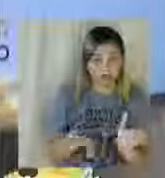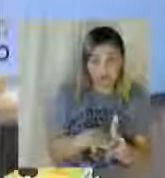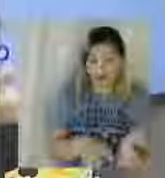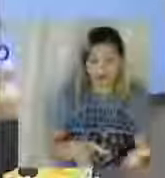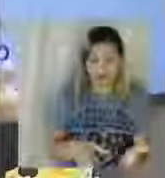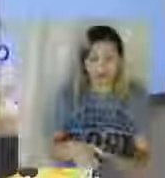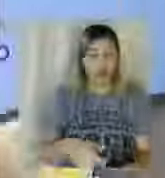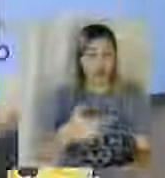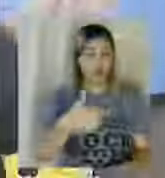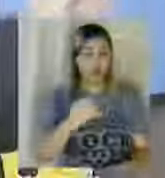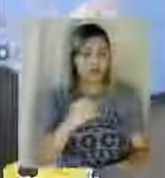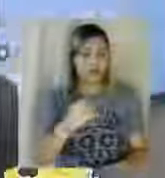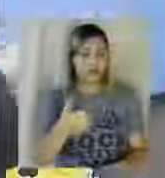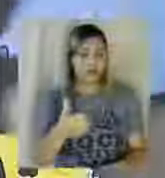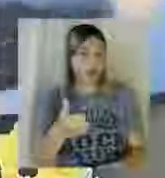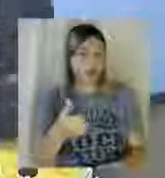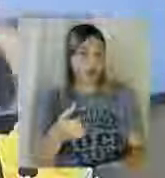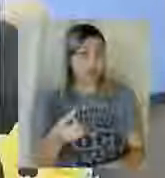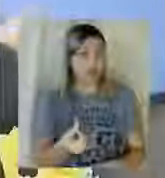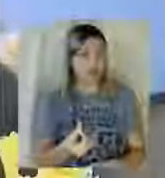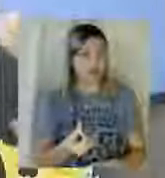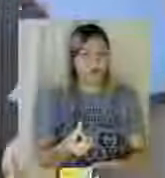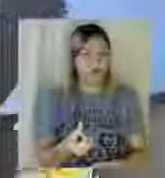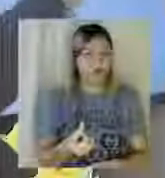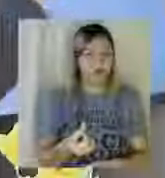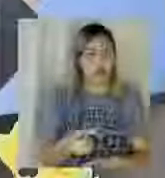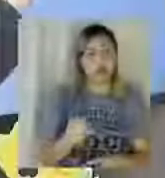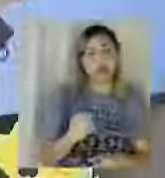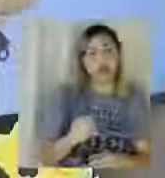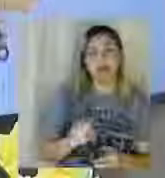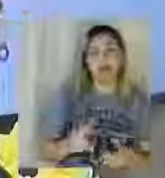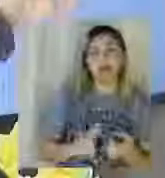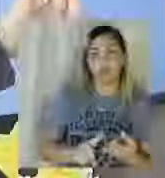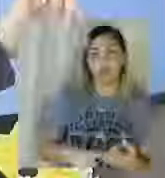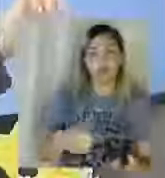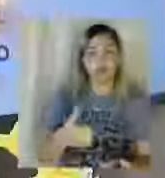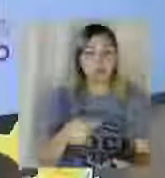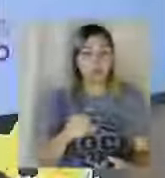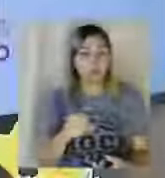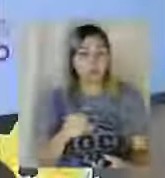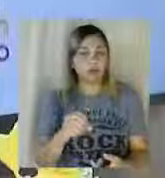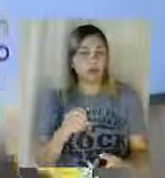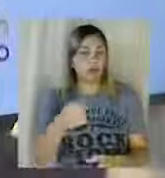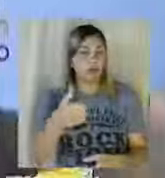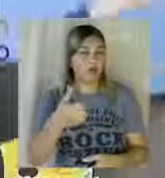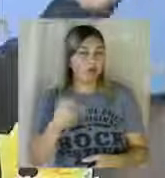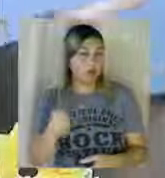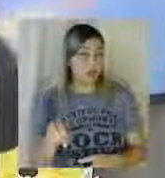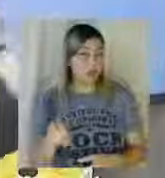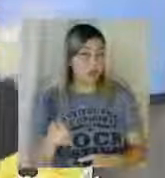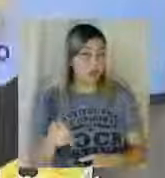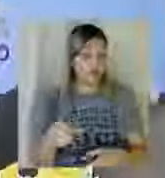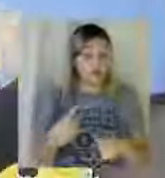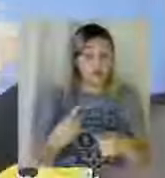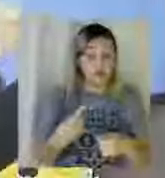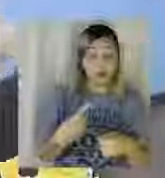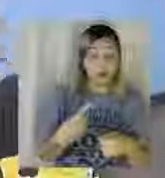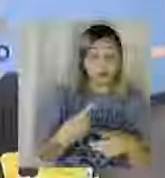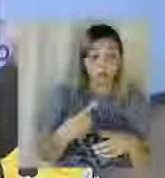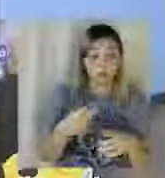2019, as meninas sentindo ainda dificuldade de inclusão por falta dessa acessibilidade de